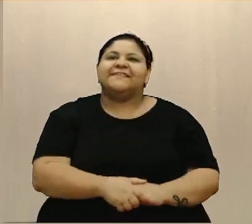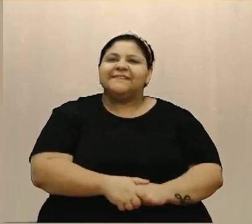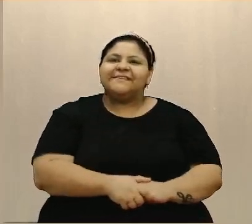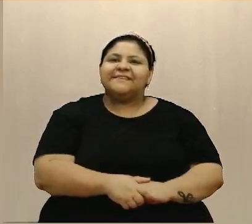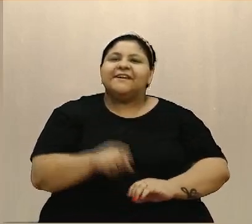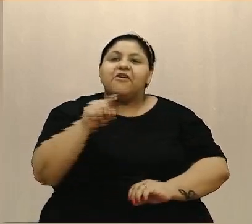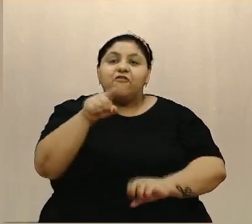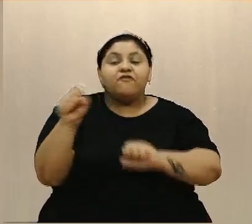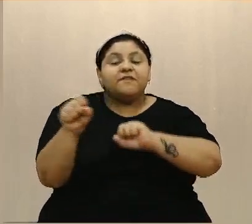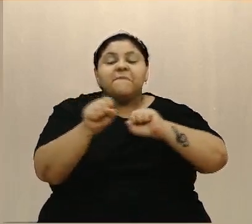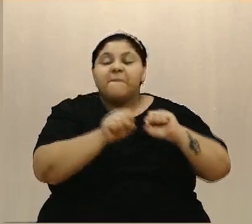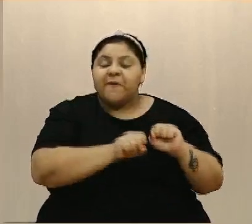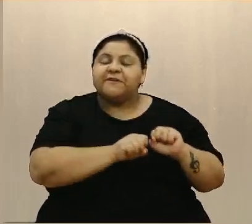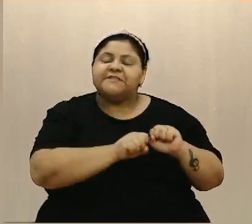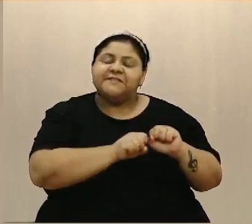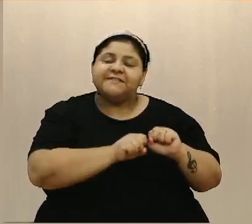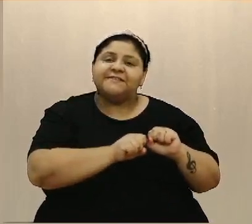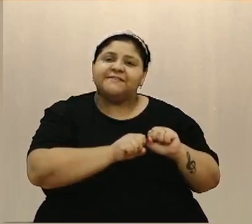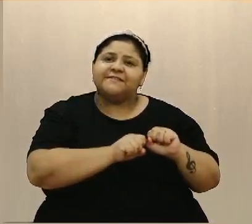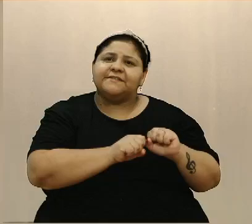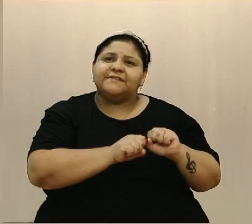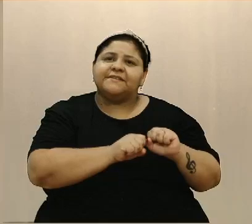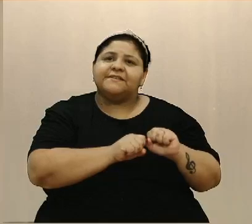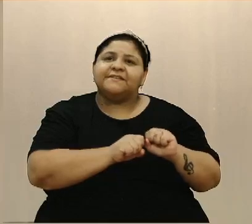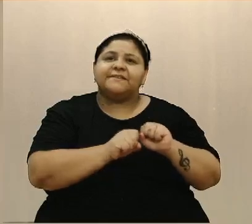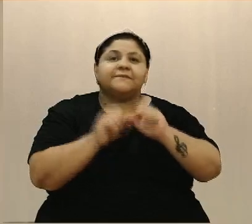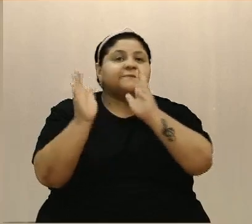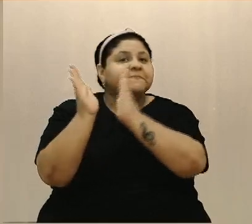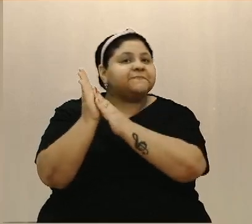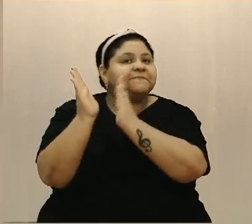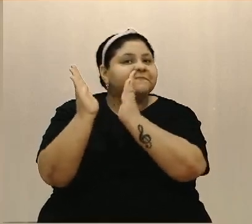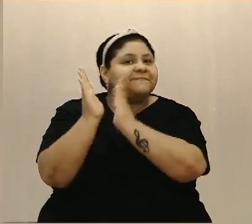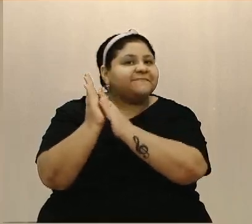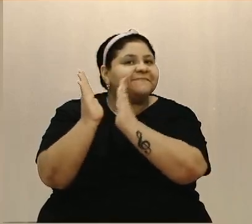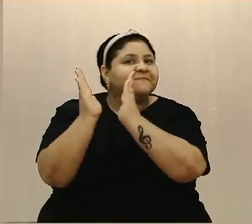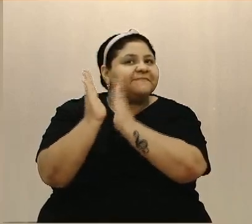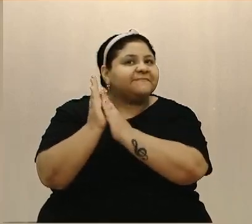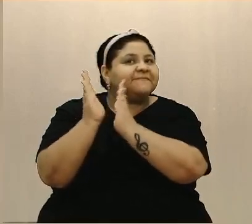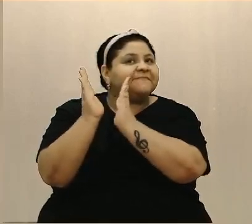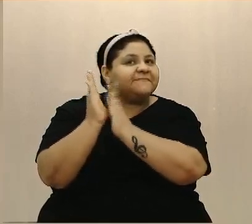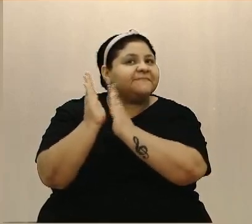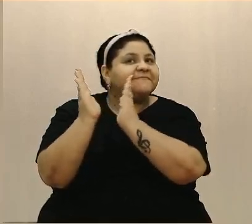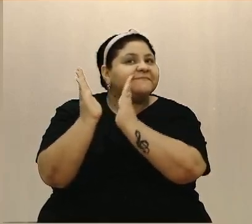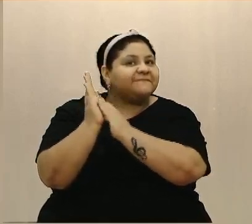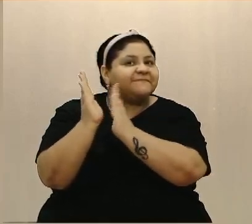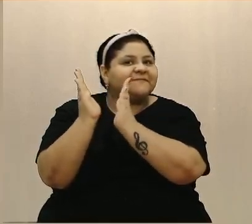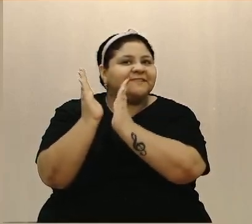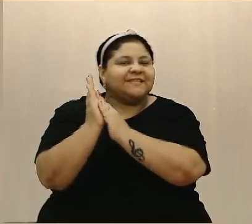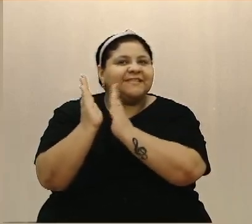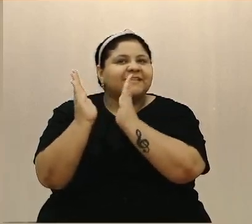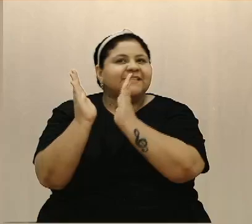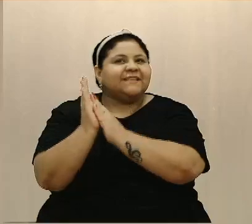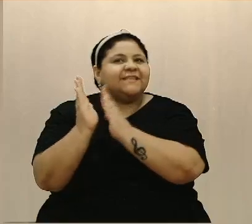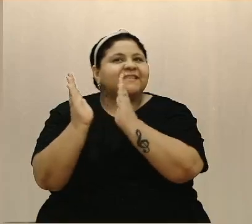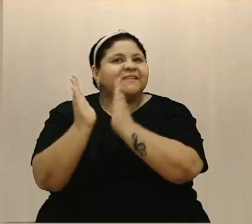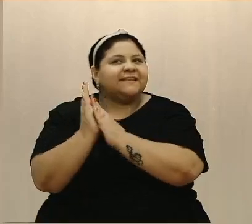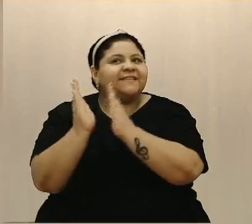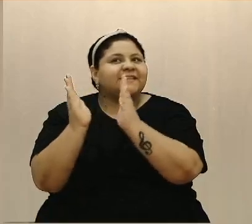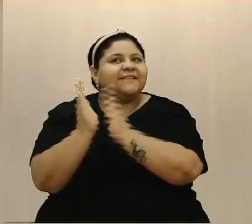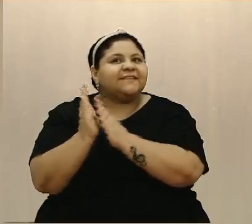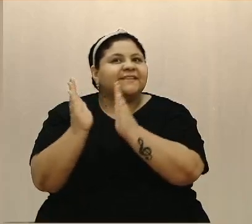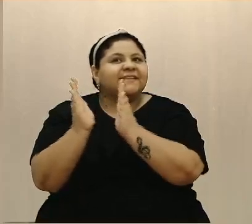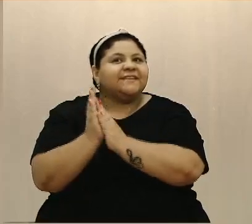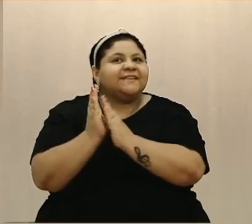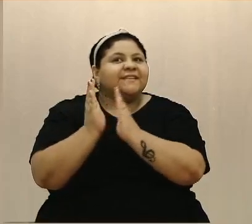você pode bater as mãos enquanto se